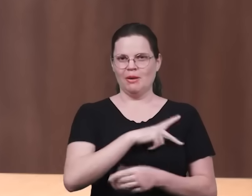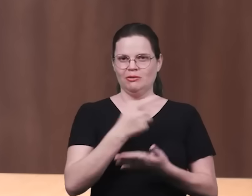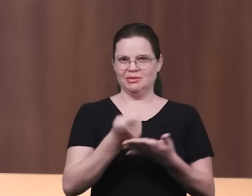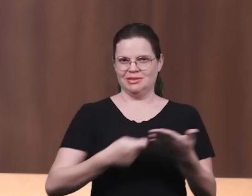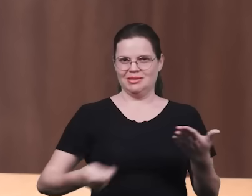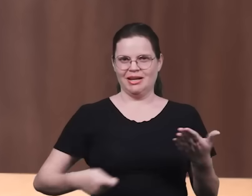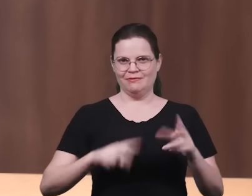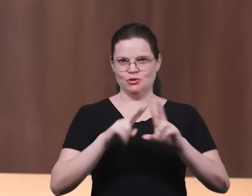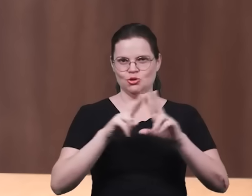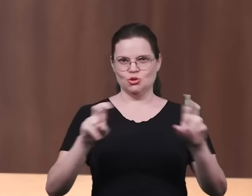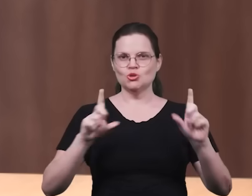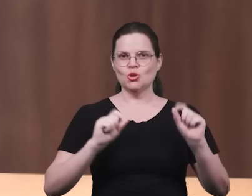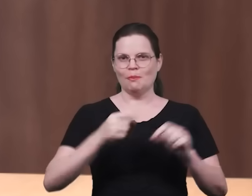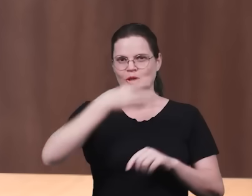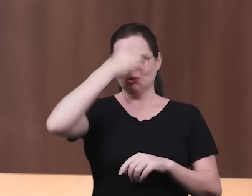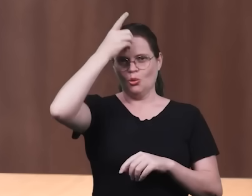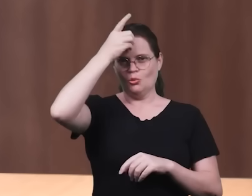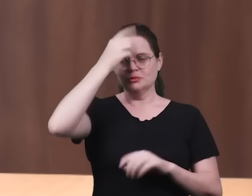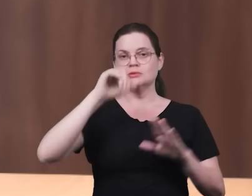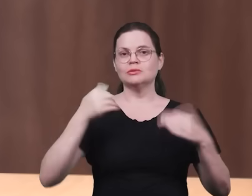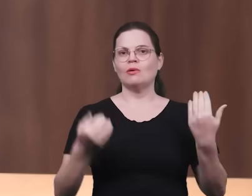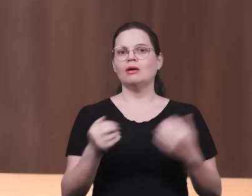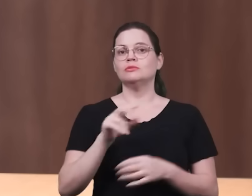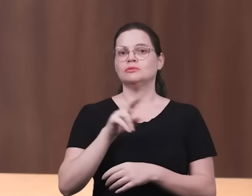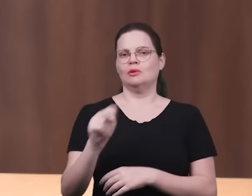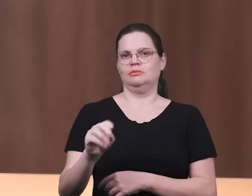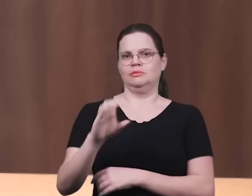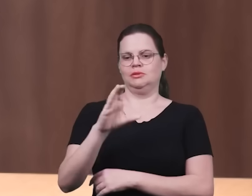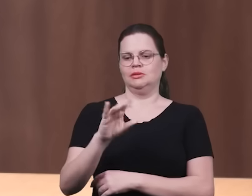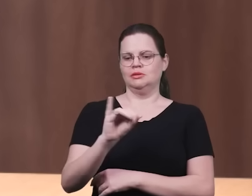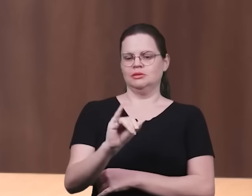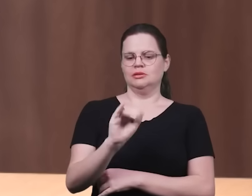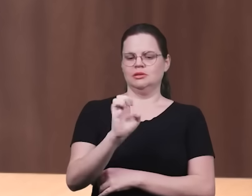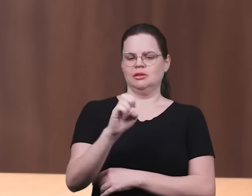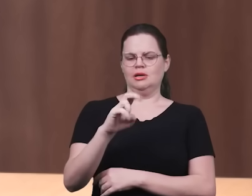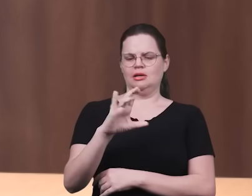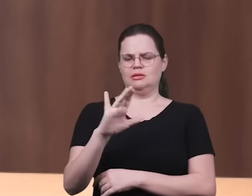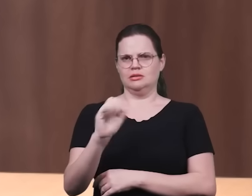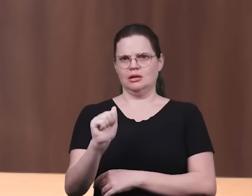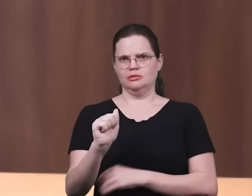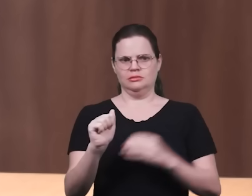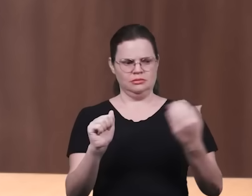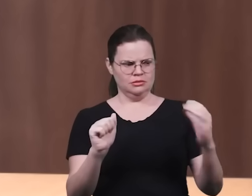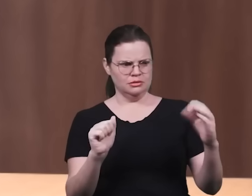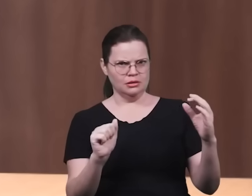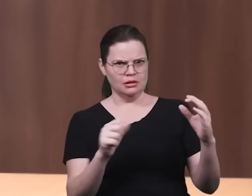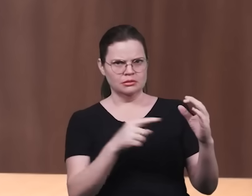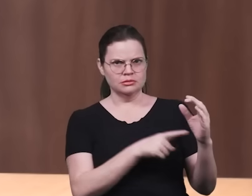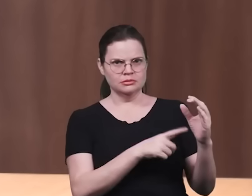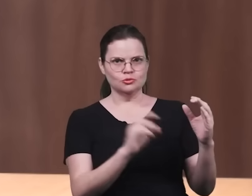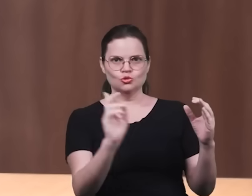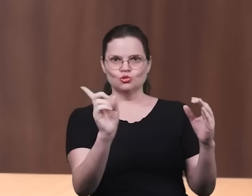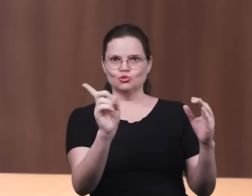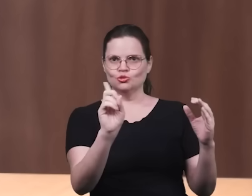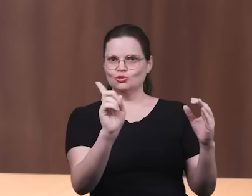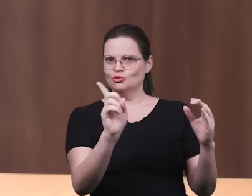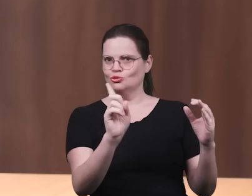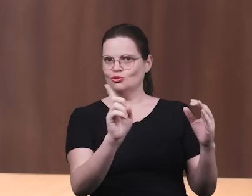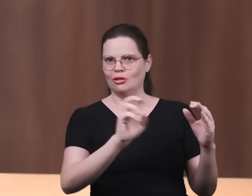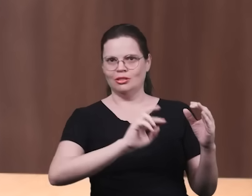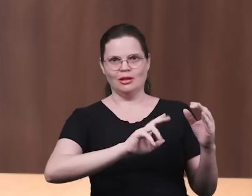é o segundo dom, que é o dom de ciência. As pessoas perguntam, ciência? Não é ciência no